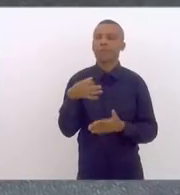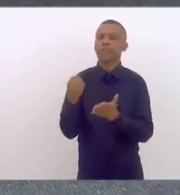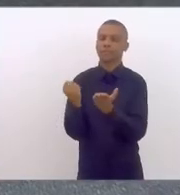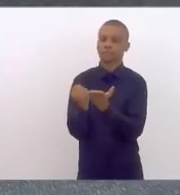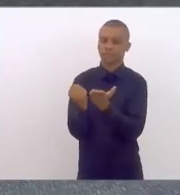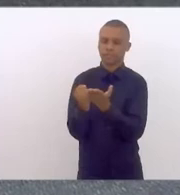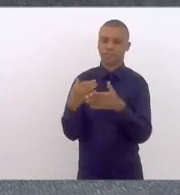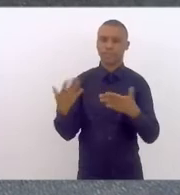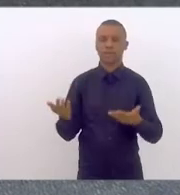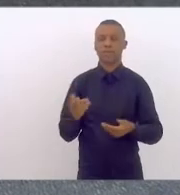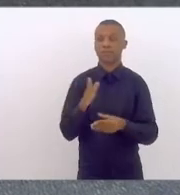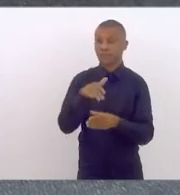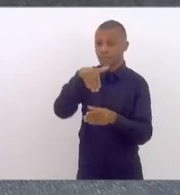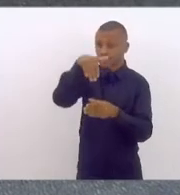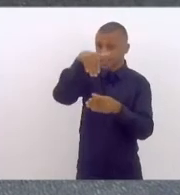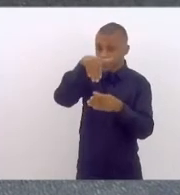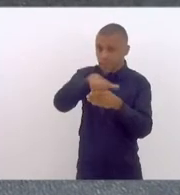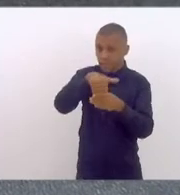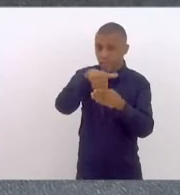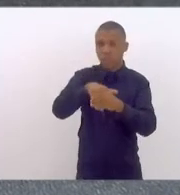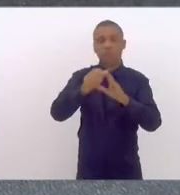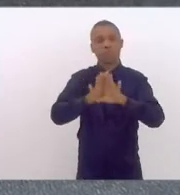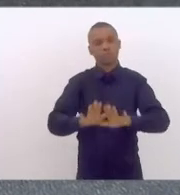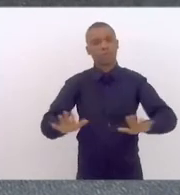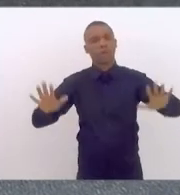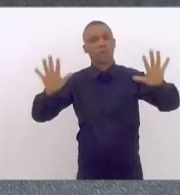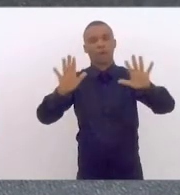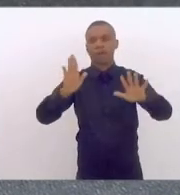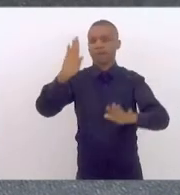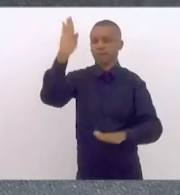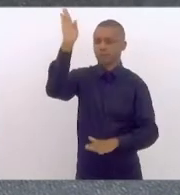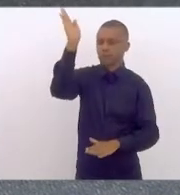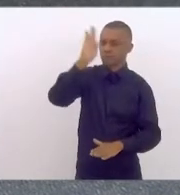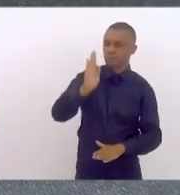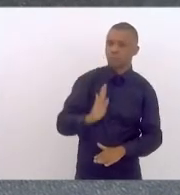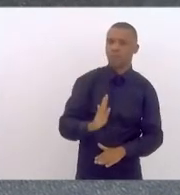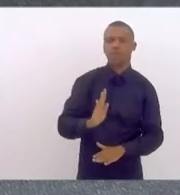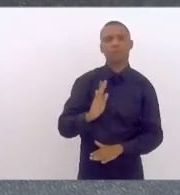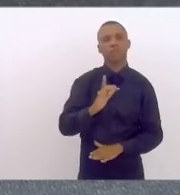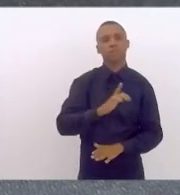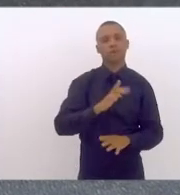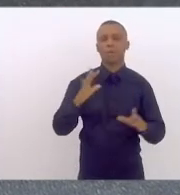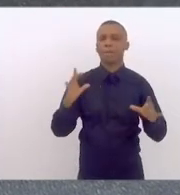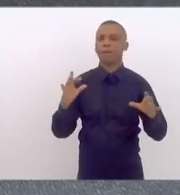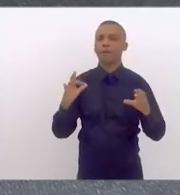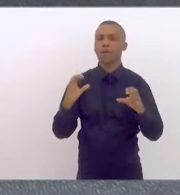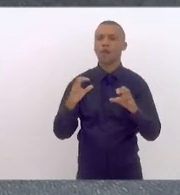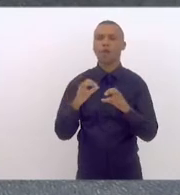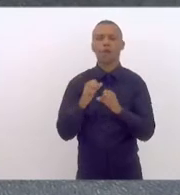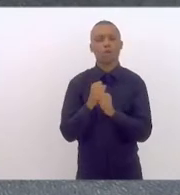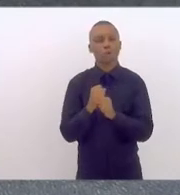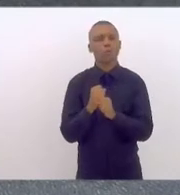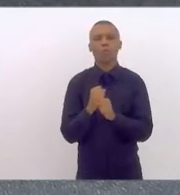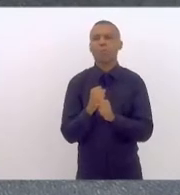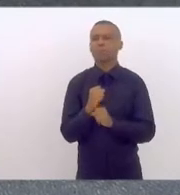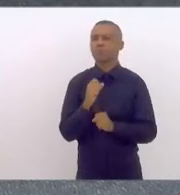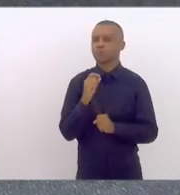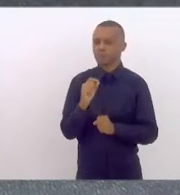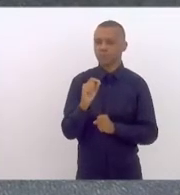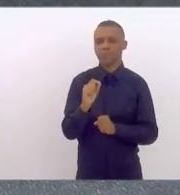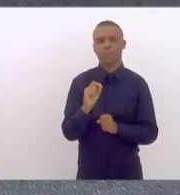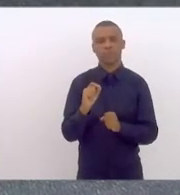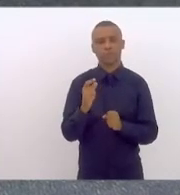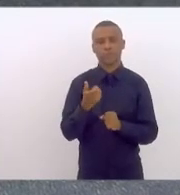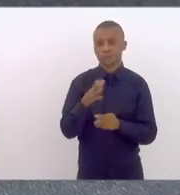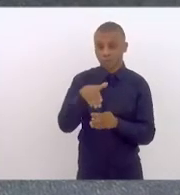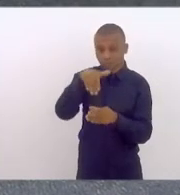as eleições gerais do país são totalizadas todos os